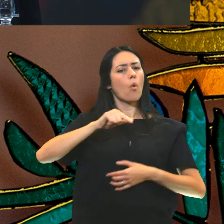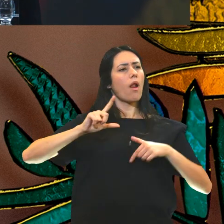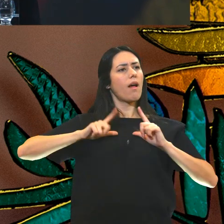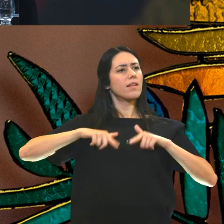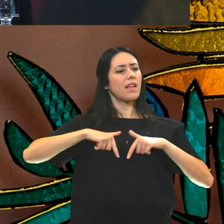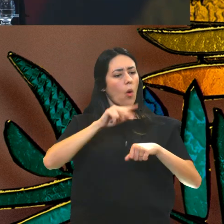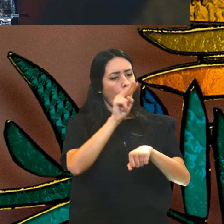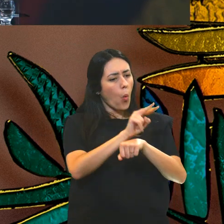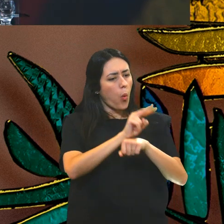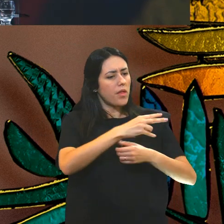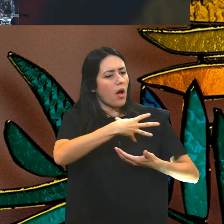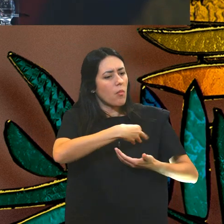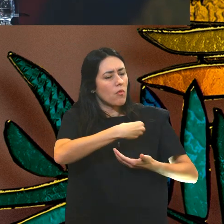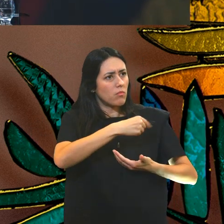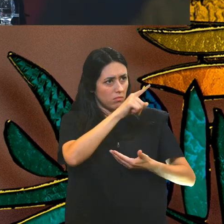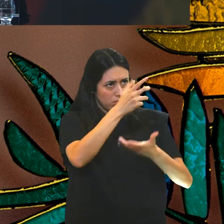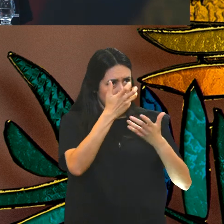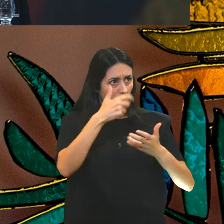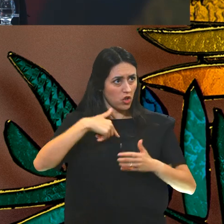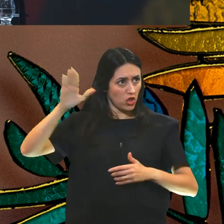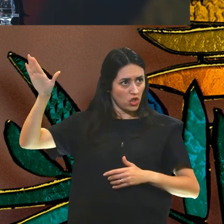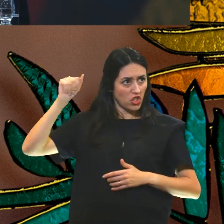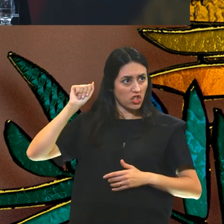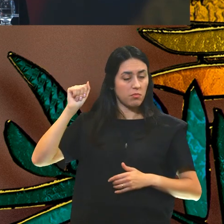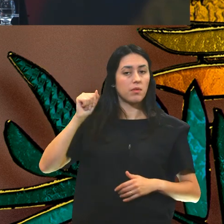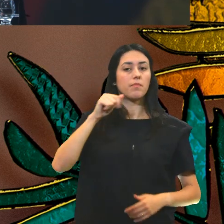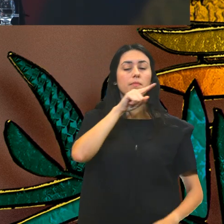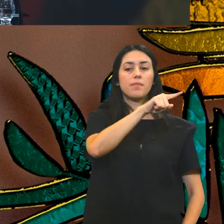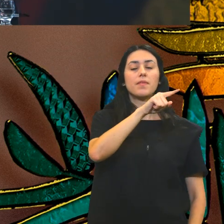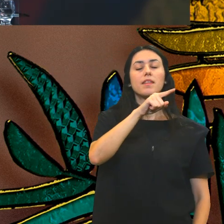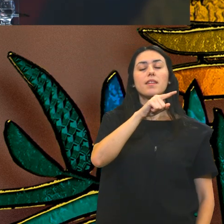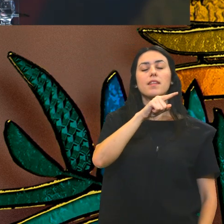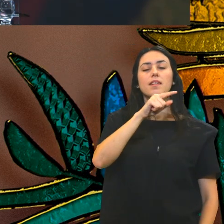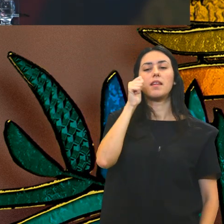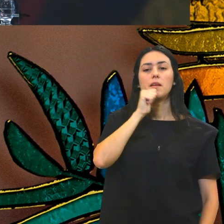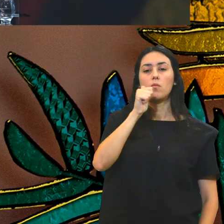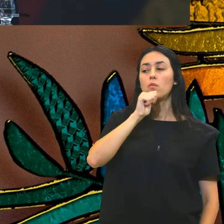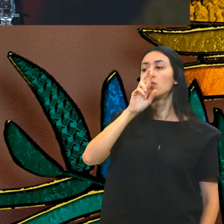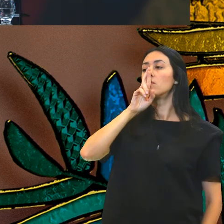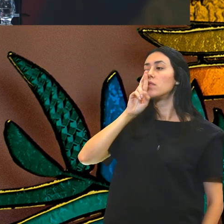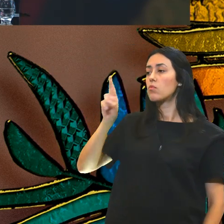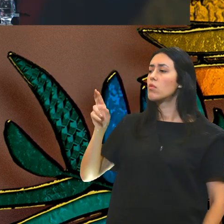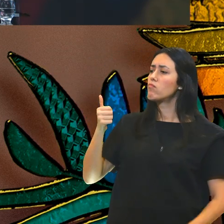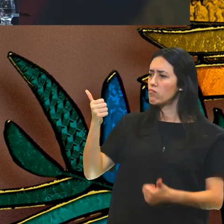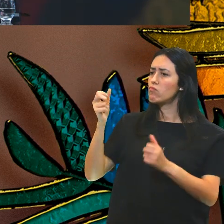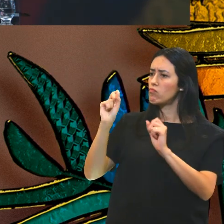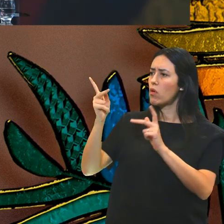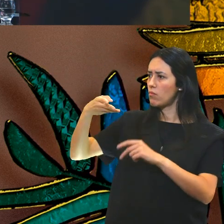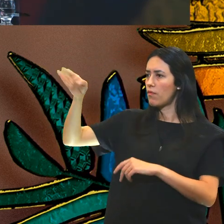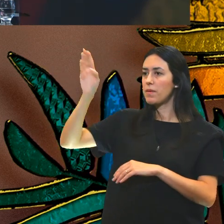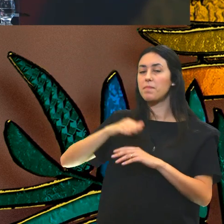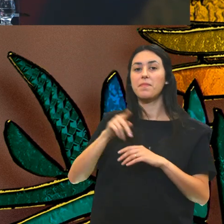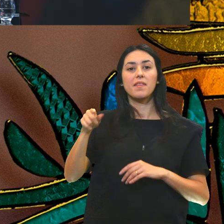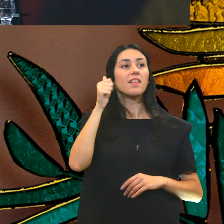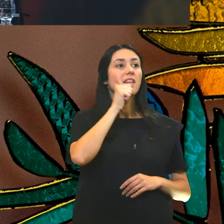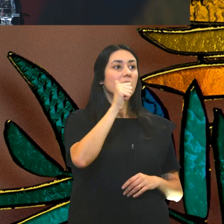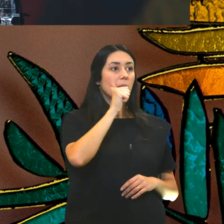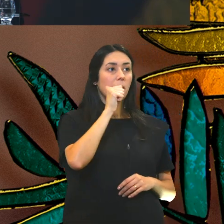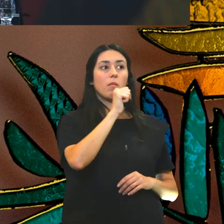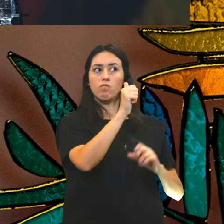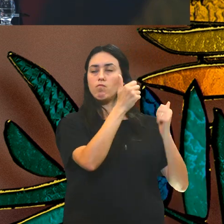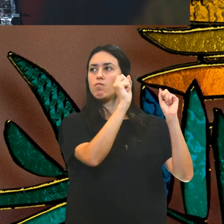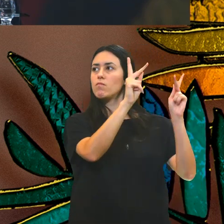amamentar e criar essa criança para a senhora? Vá, respondeu a princesa. Então a moça foi e trouxe a própria mãe do